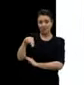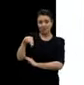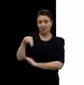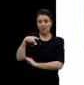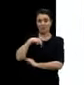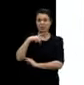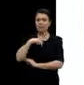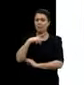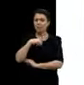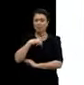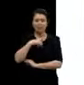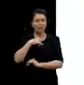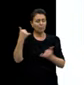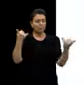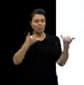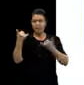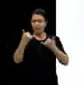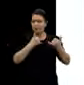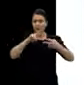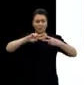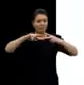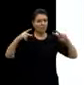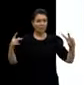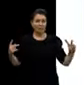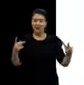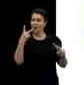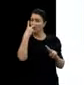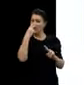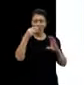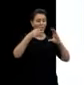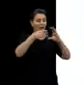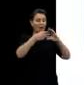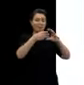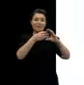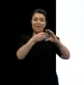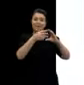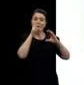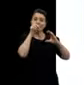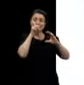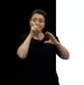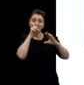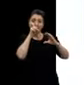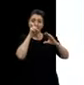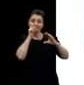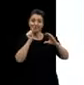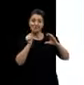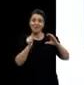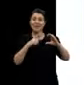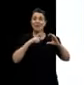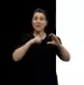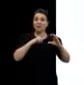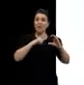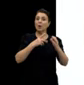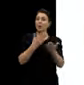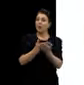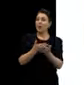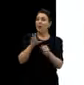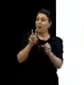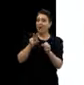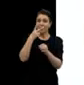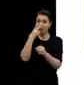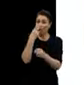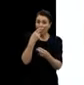as mesmas informações genéticas da célula-mãe. Então, aquela célula que vai se renovando, ela carrega a mesma informação